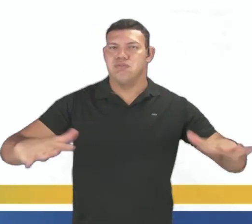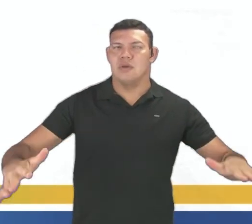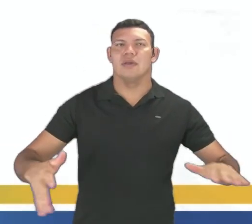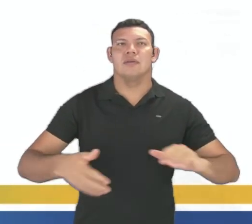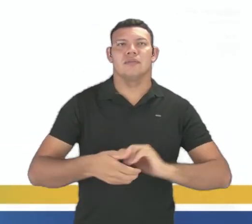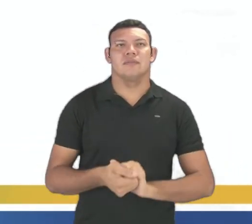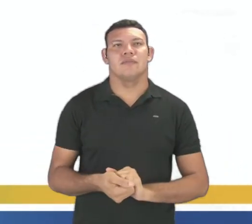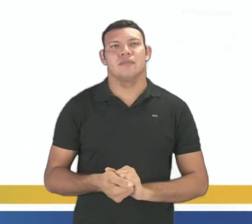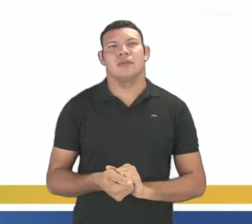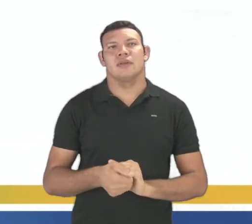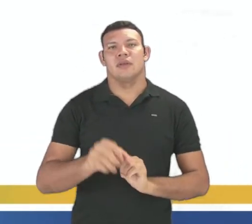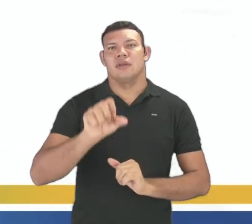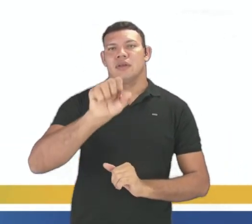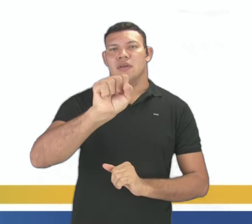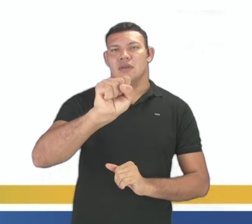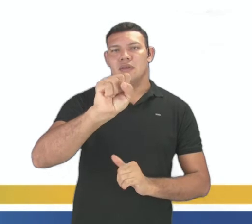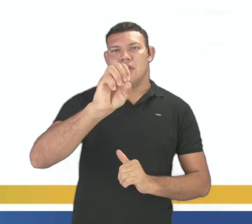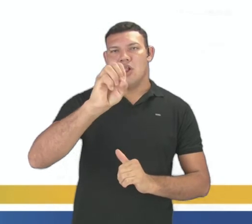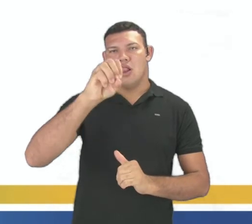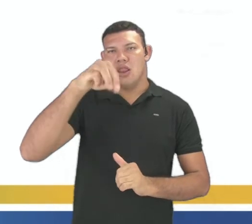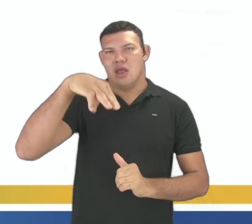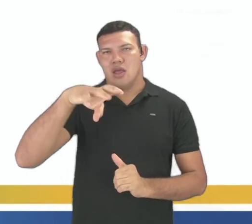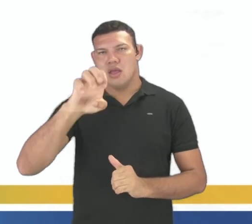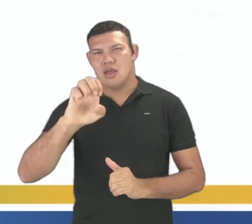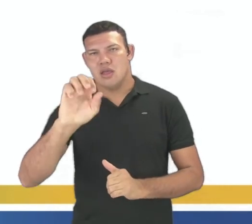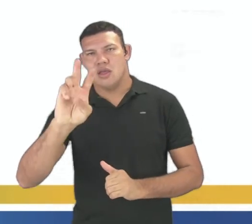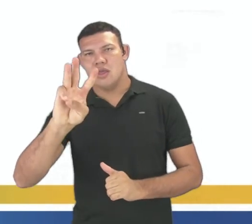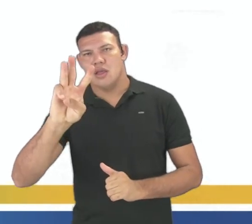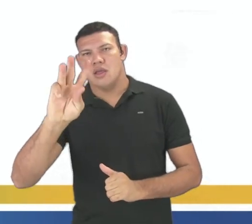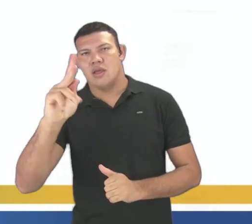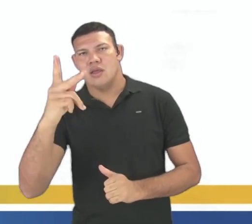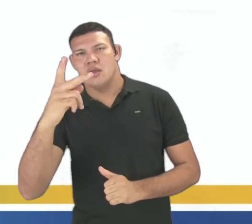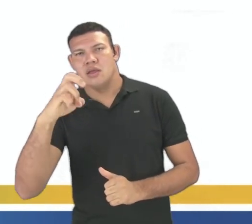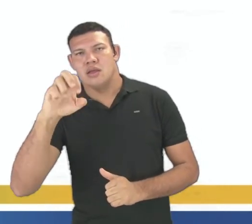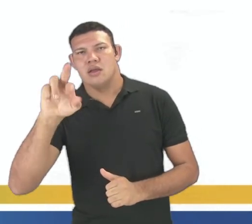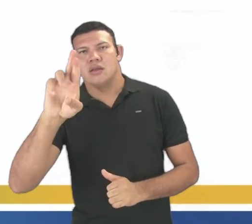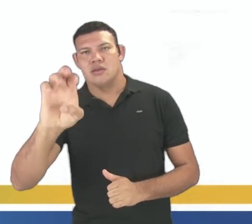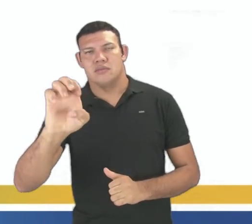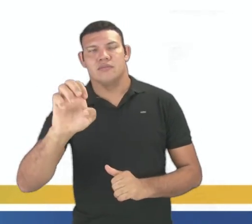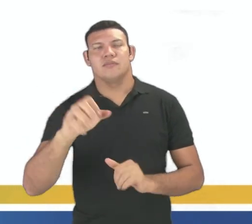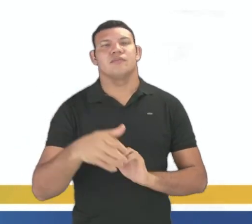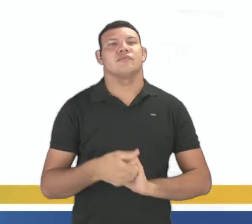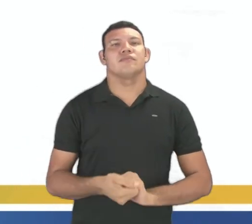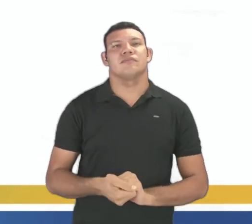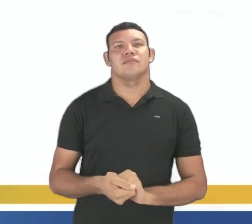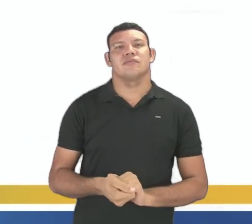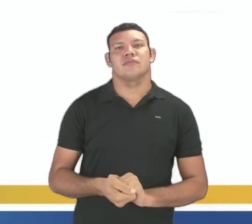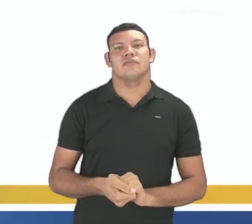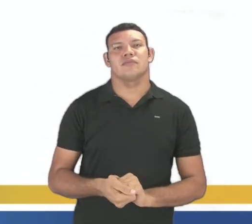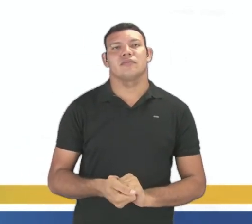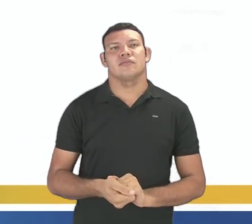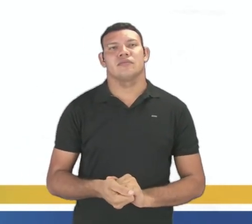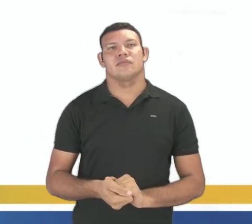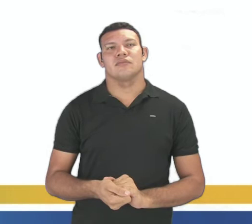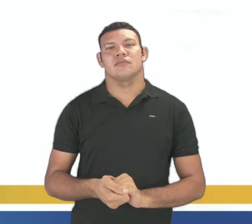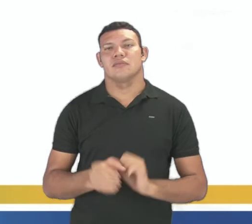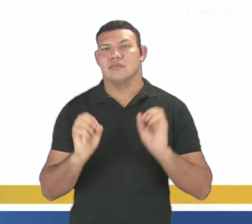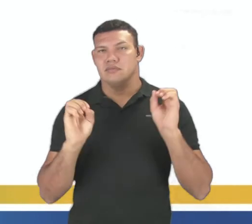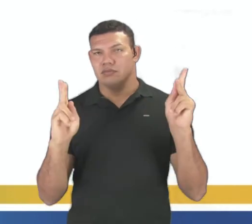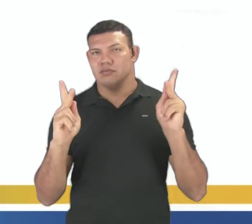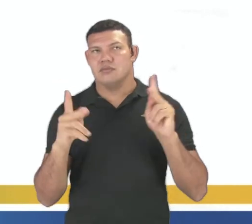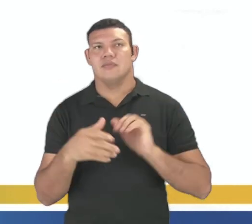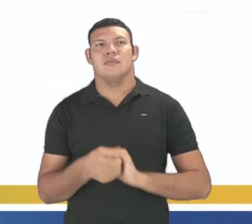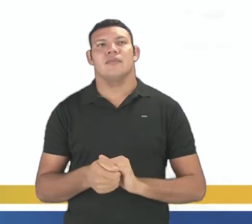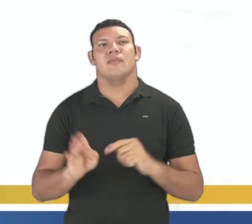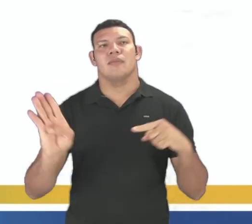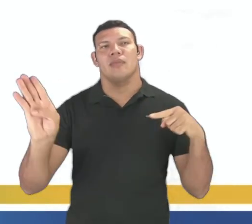live somewhere by the sea. Ela quer viver em algum lugar ao lado do mar ou perto do mar. Ok?